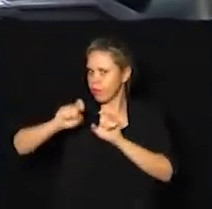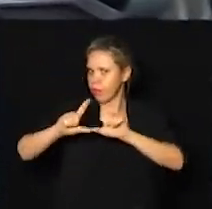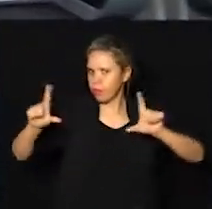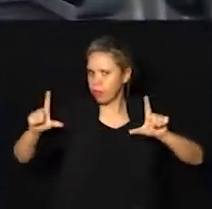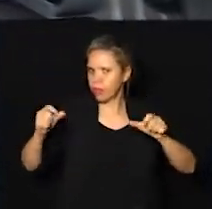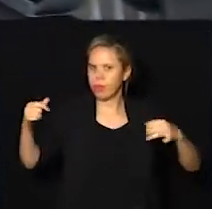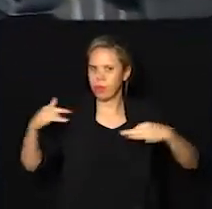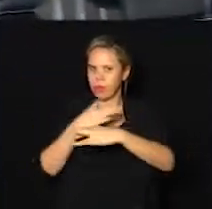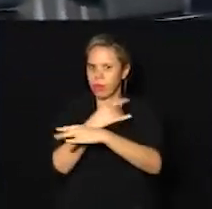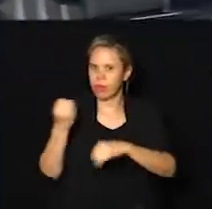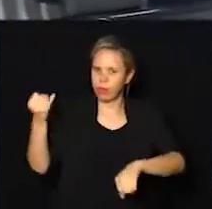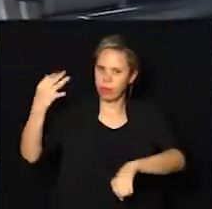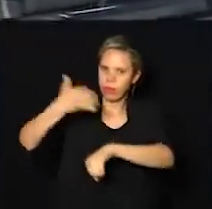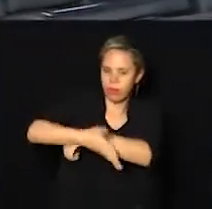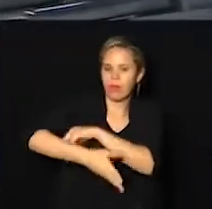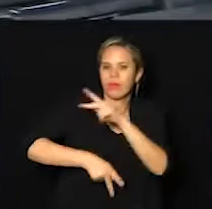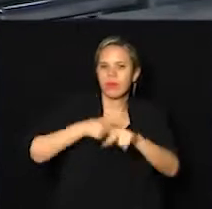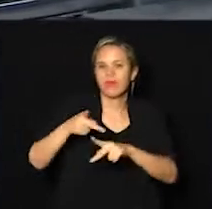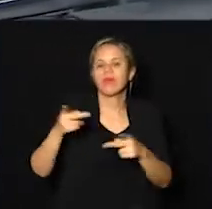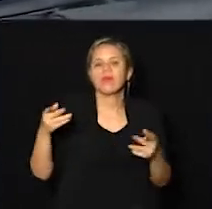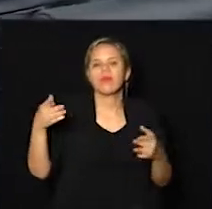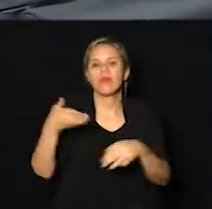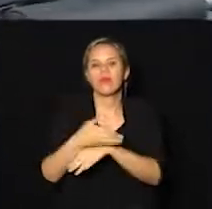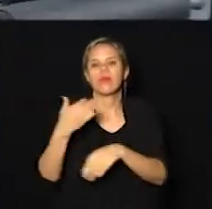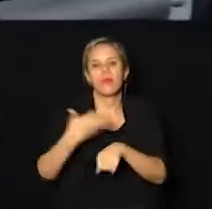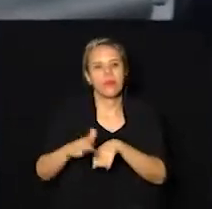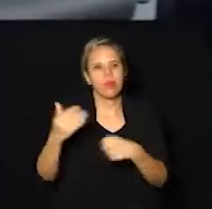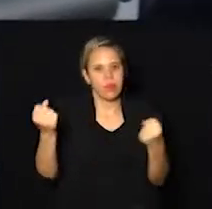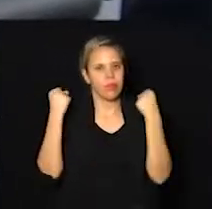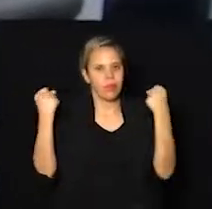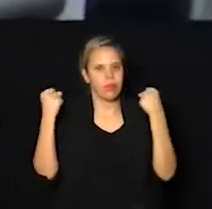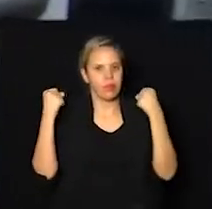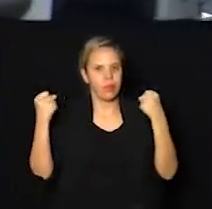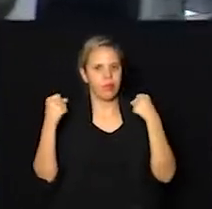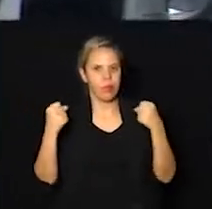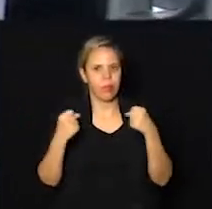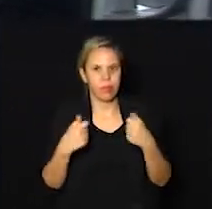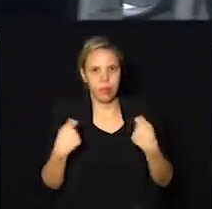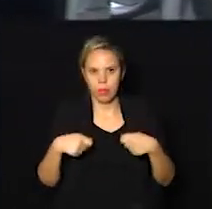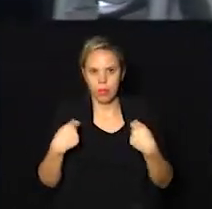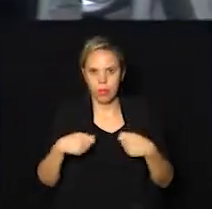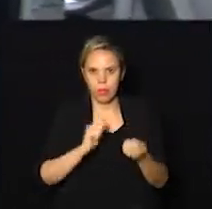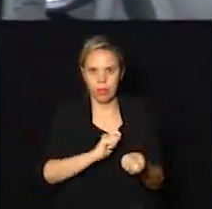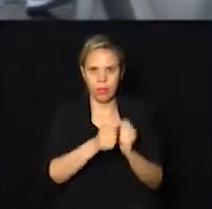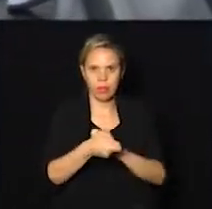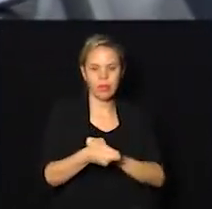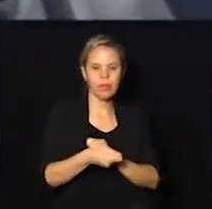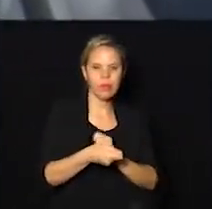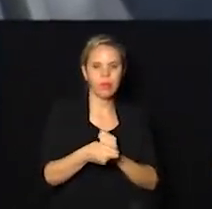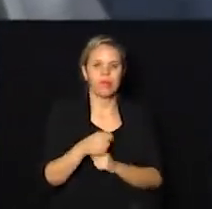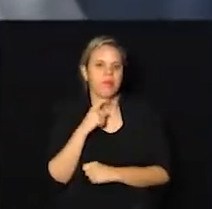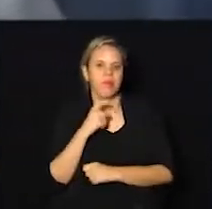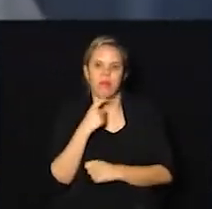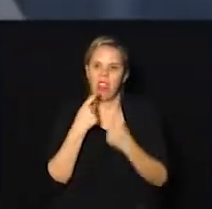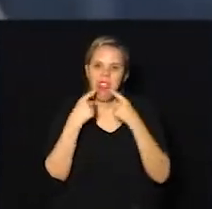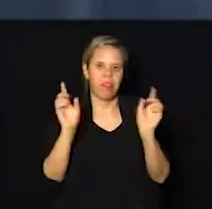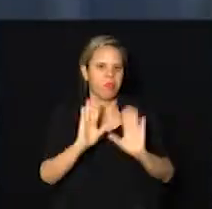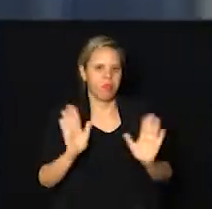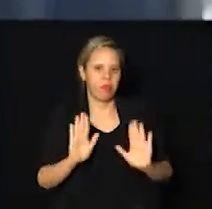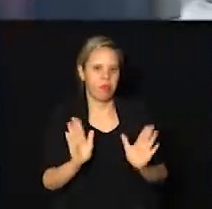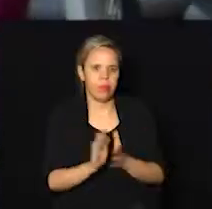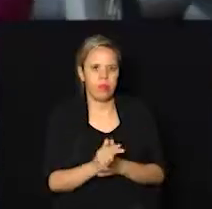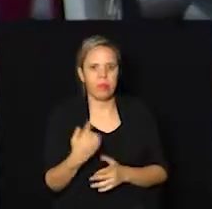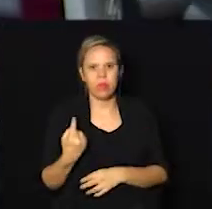quadro indicando o fluxo de pessoas lá dentro. Para a volta da prática de atividades físicas, é preciso se adaptar, mas ninguém